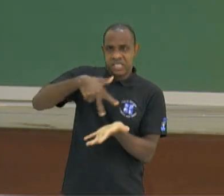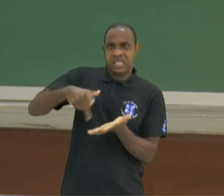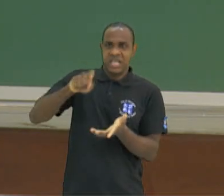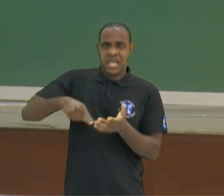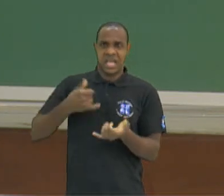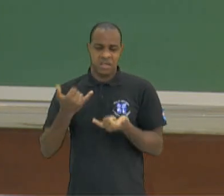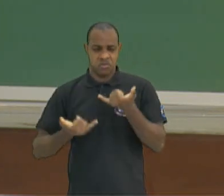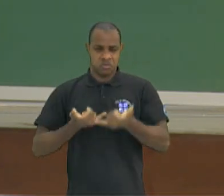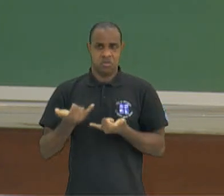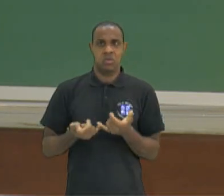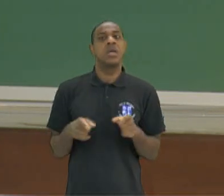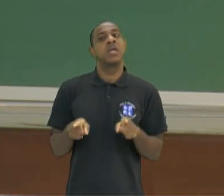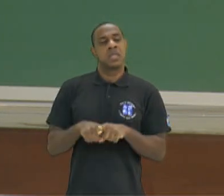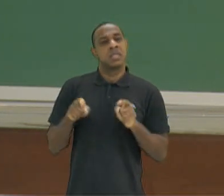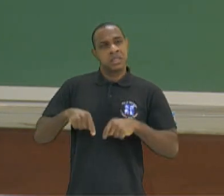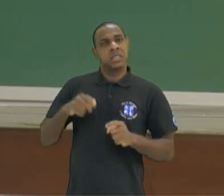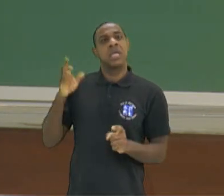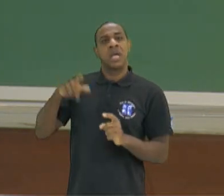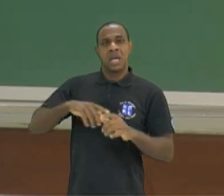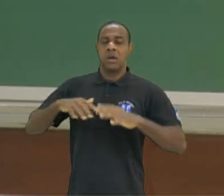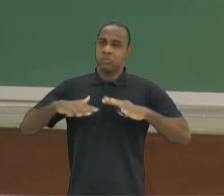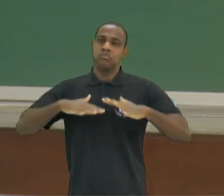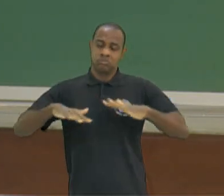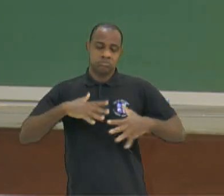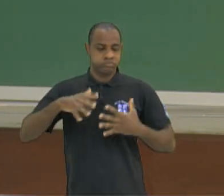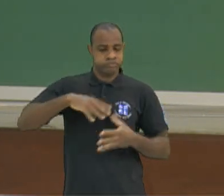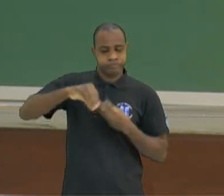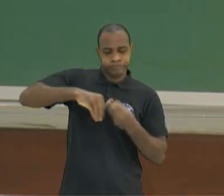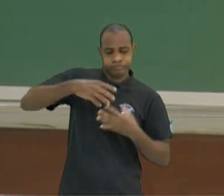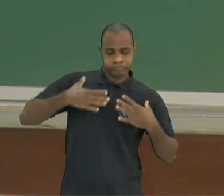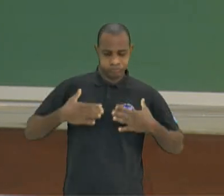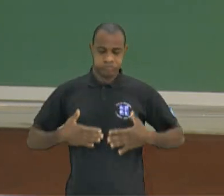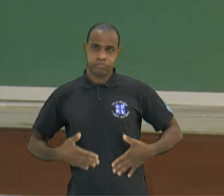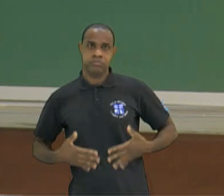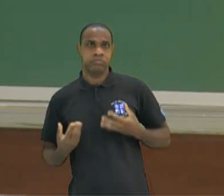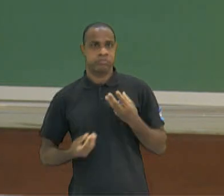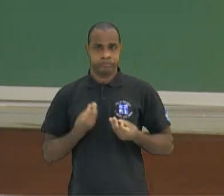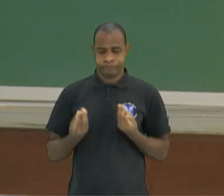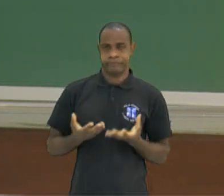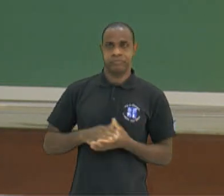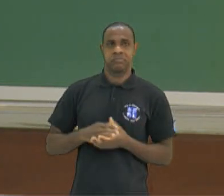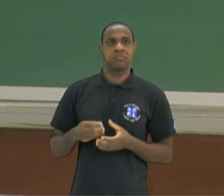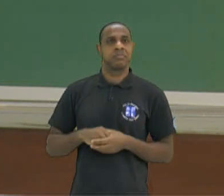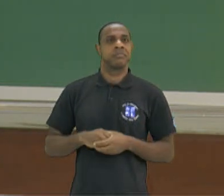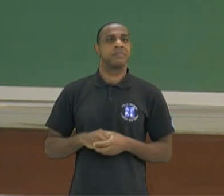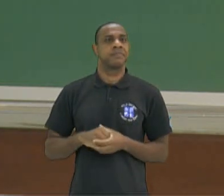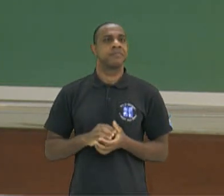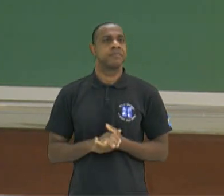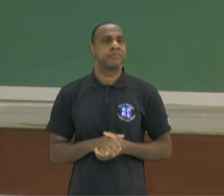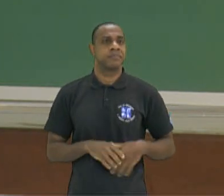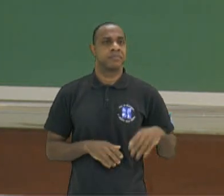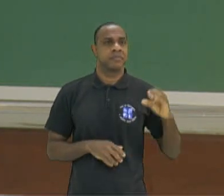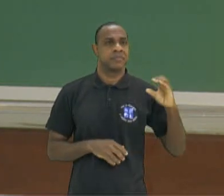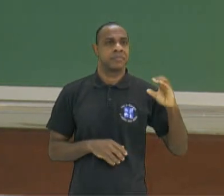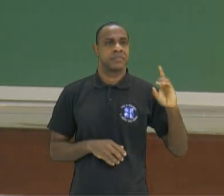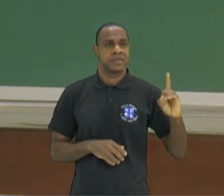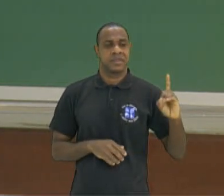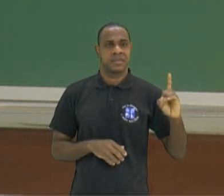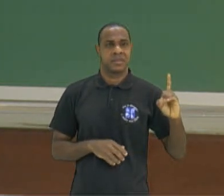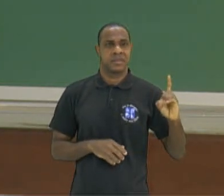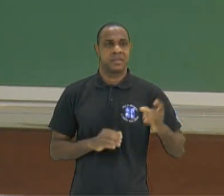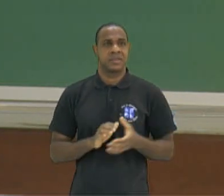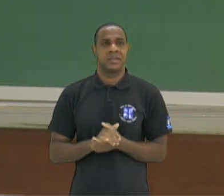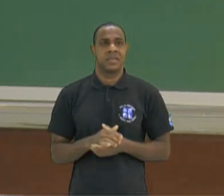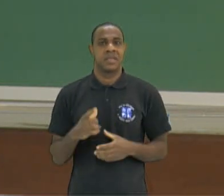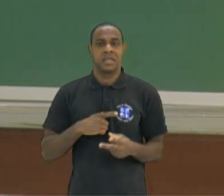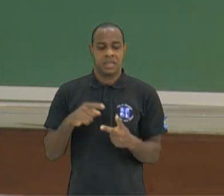que influenciam, que envolvem o movimento. Dance game is the same as walking. It's false. Sabemos que são